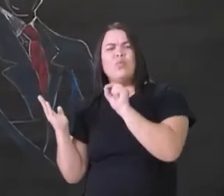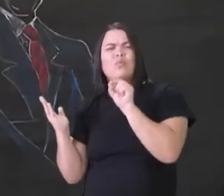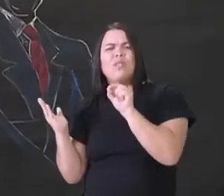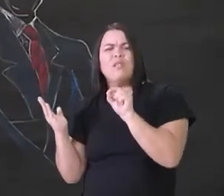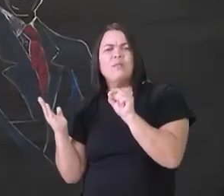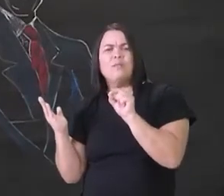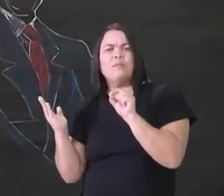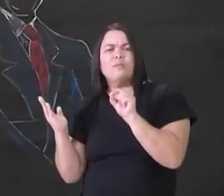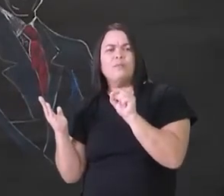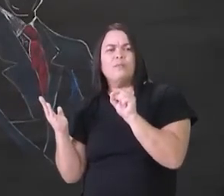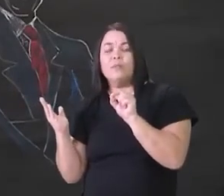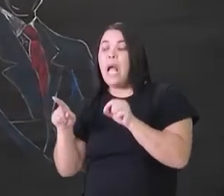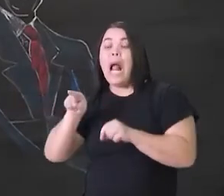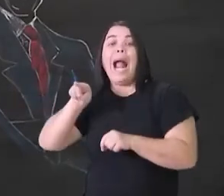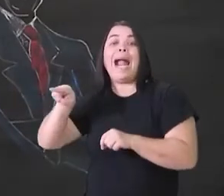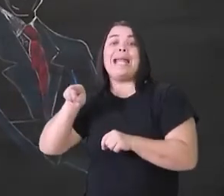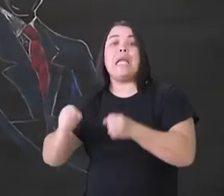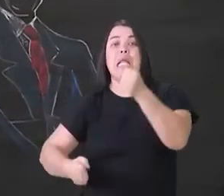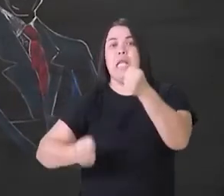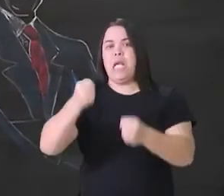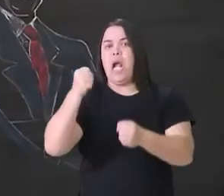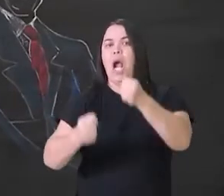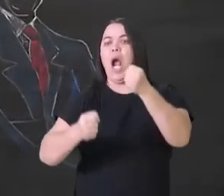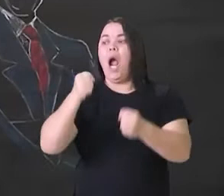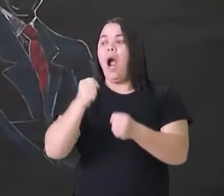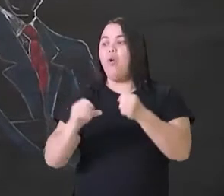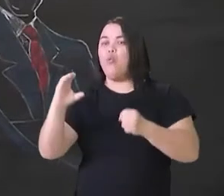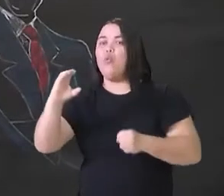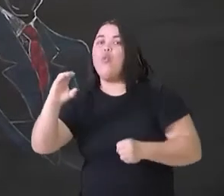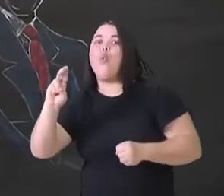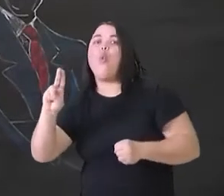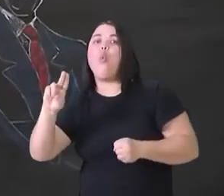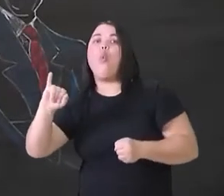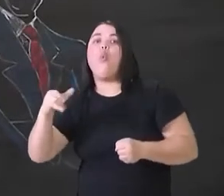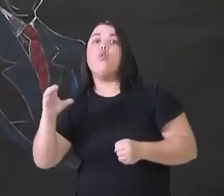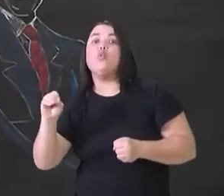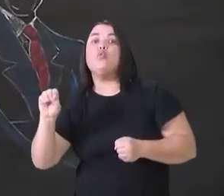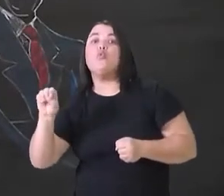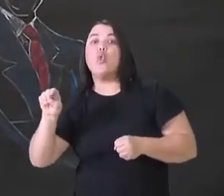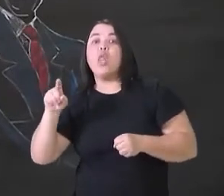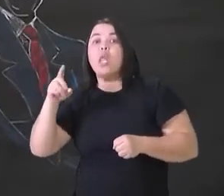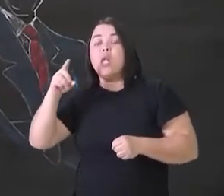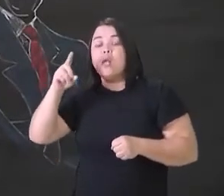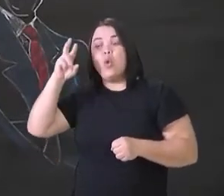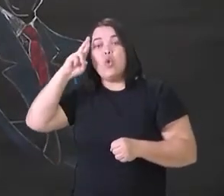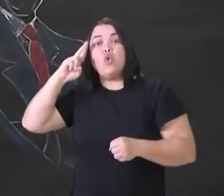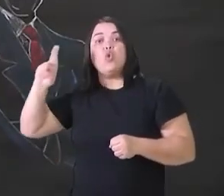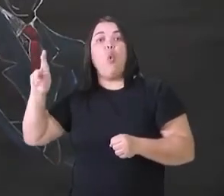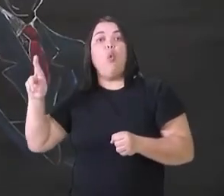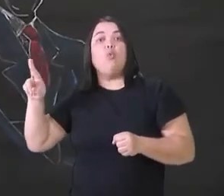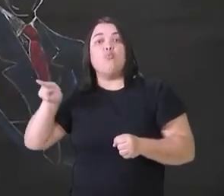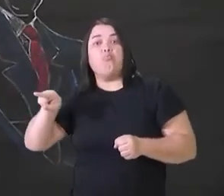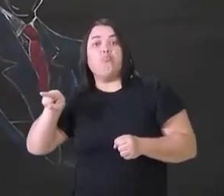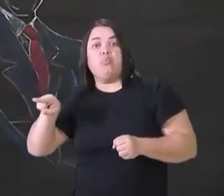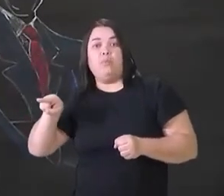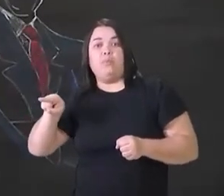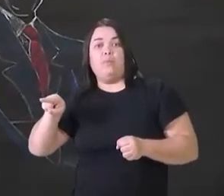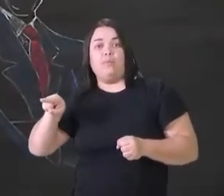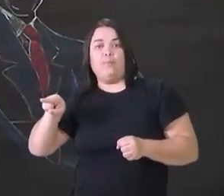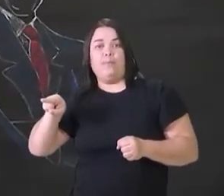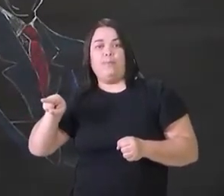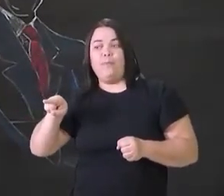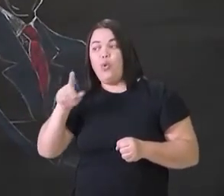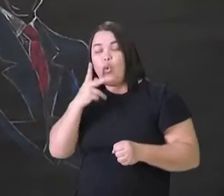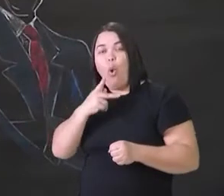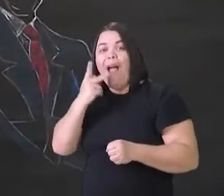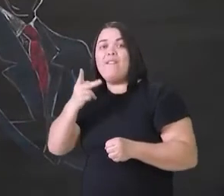Então, por exemplo, aquele carro cujo dono, sabe? Quando a gente utiliza essa ideia de posse, eu entro com o whose.